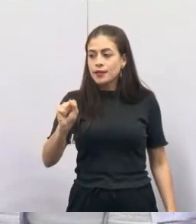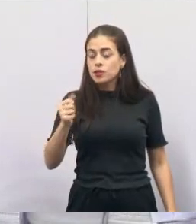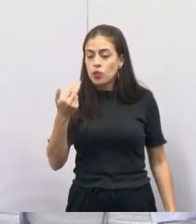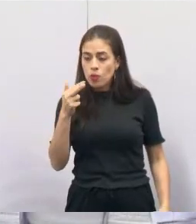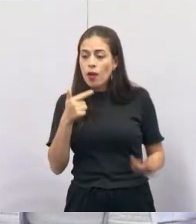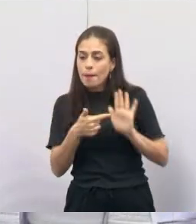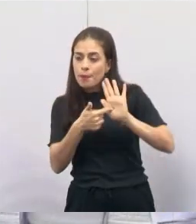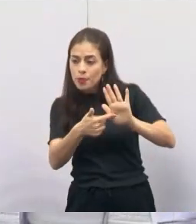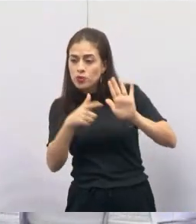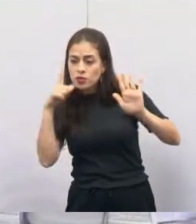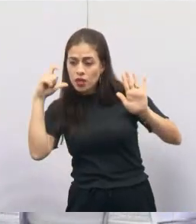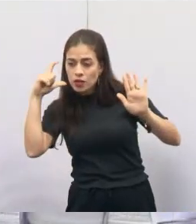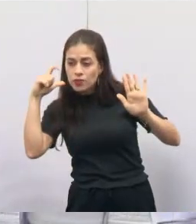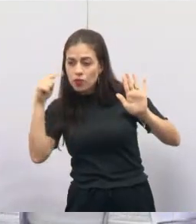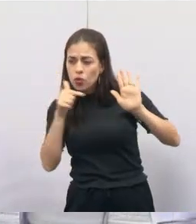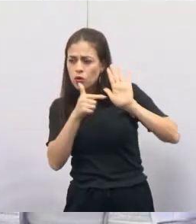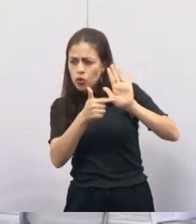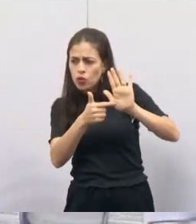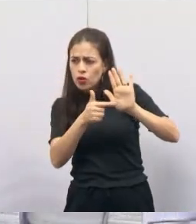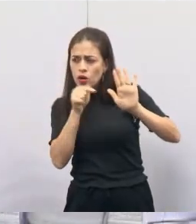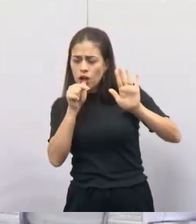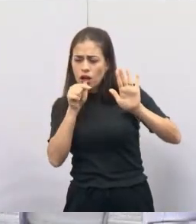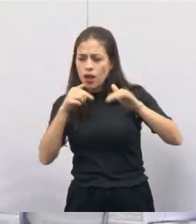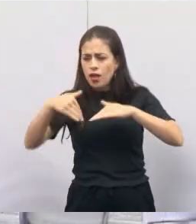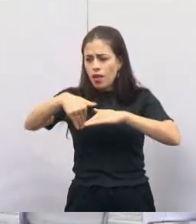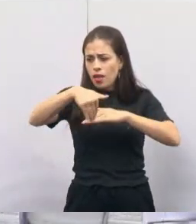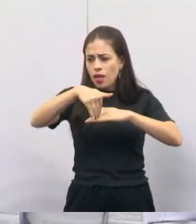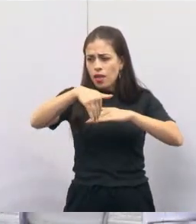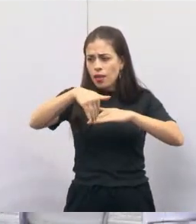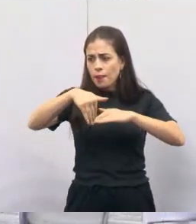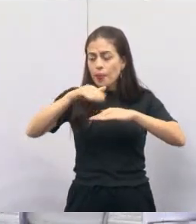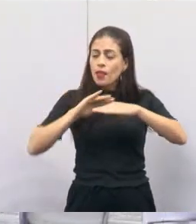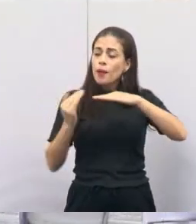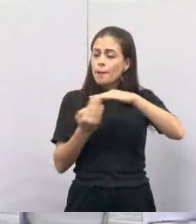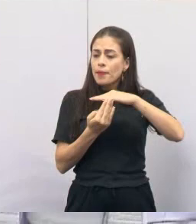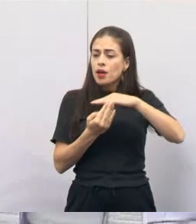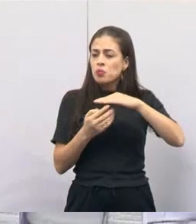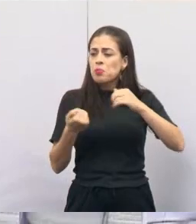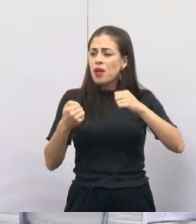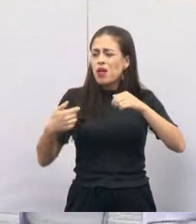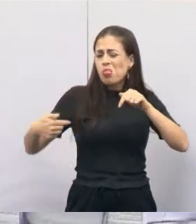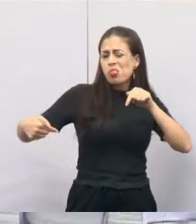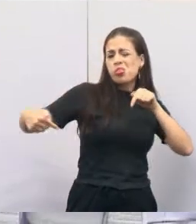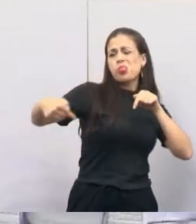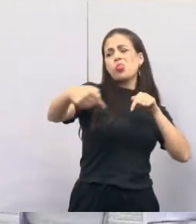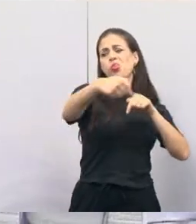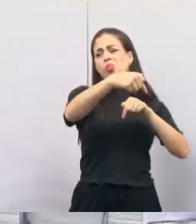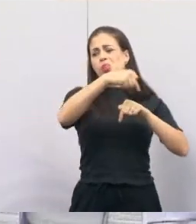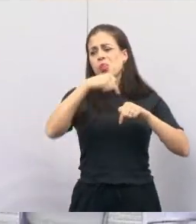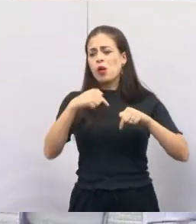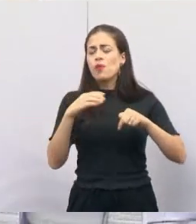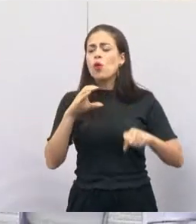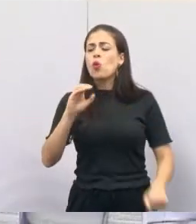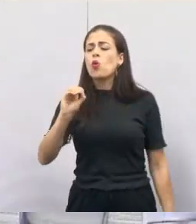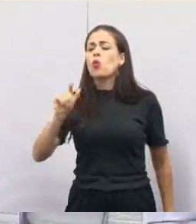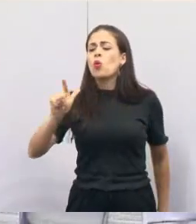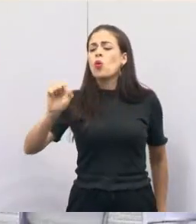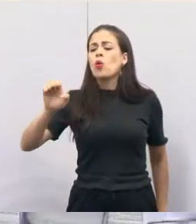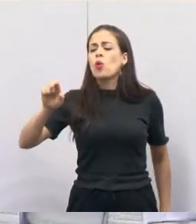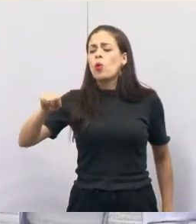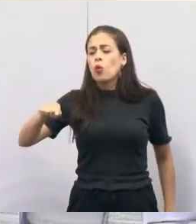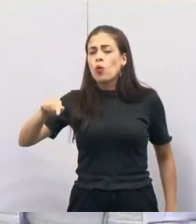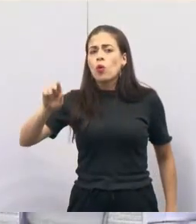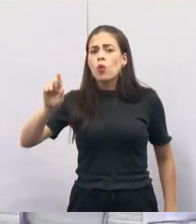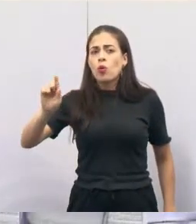aqui, ó. Tá vendo? Aqui o Jardim dos Marquês. Quando eles vêm de lá para cá, eles têm que dar a volta para frente do colegio para vir de